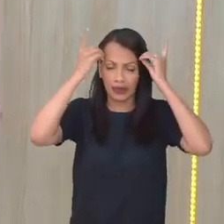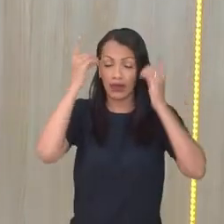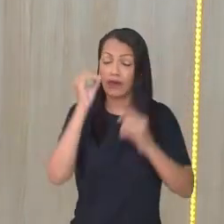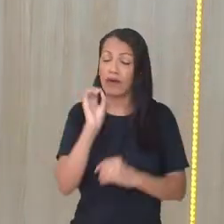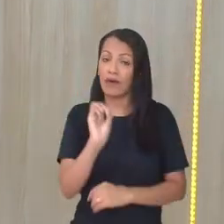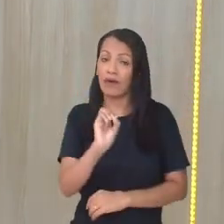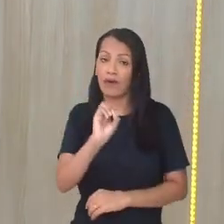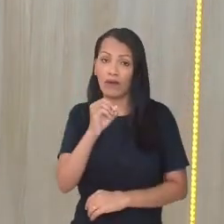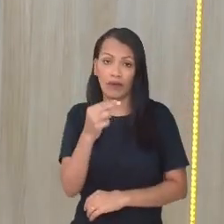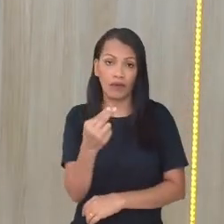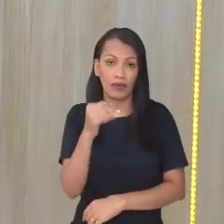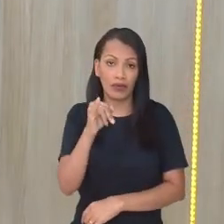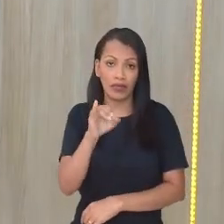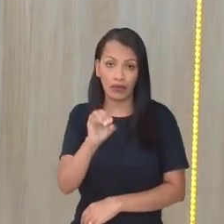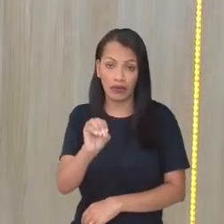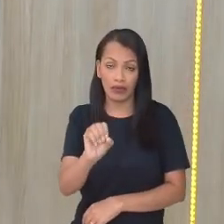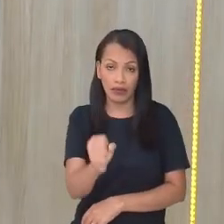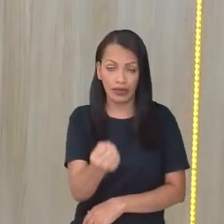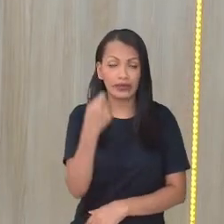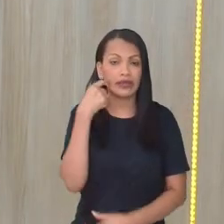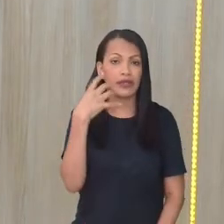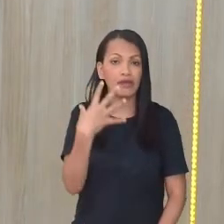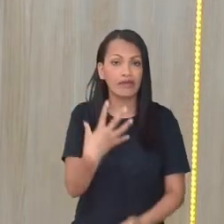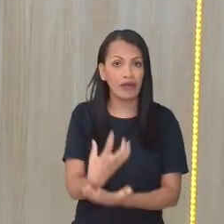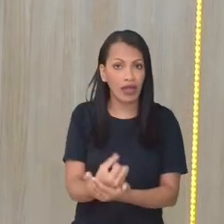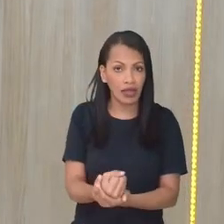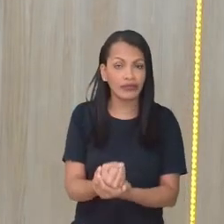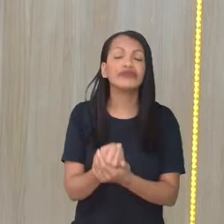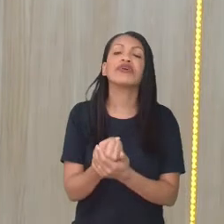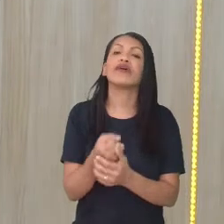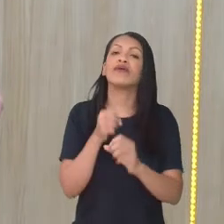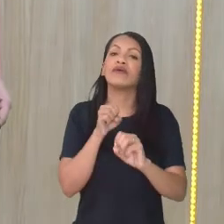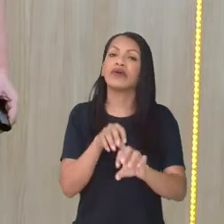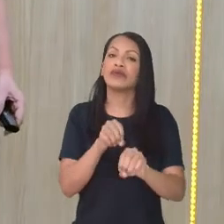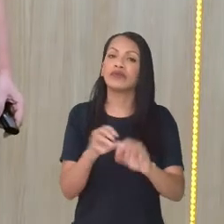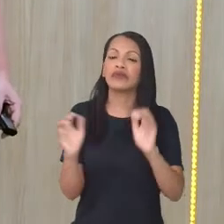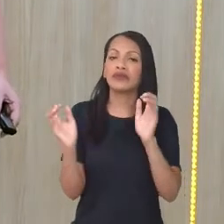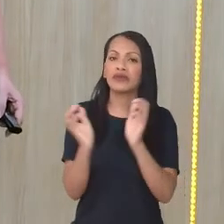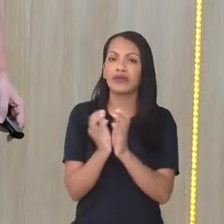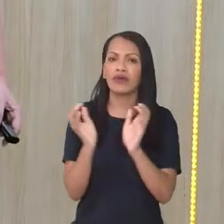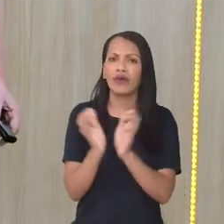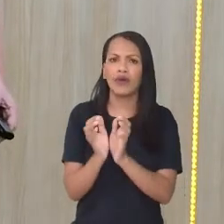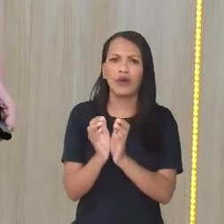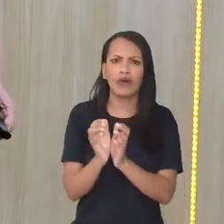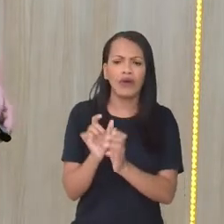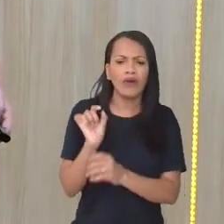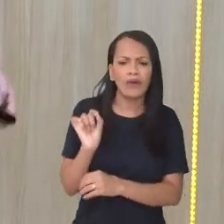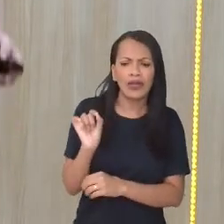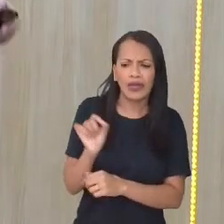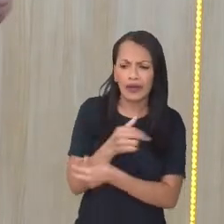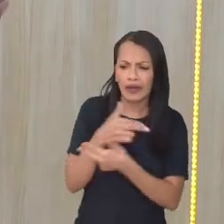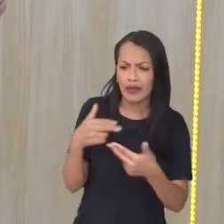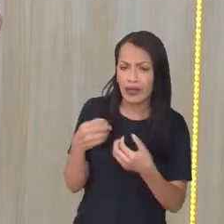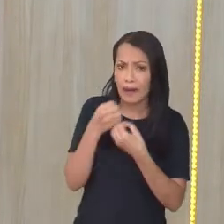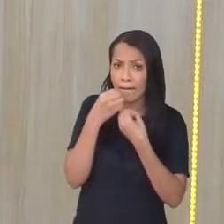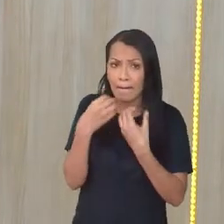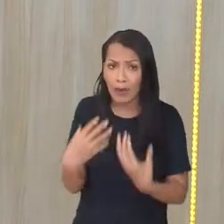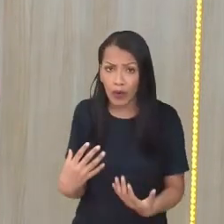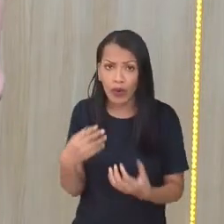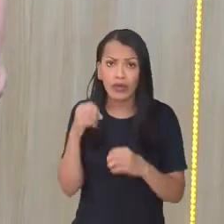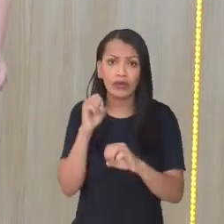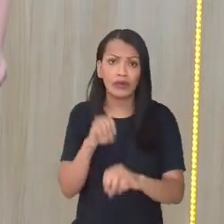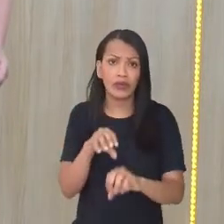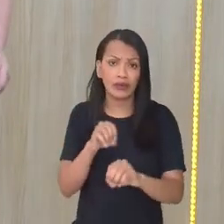Educa Recife. Qual é a vantagem do Educa Recife? A vantagem que você vai estar aqui